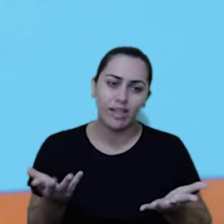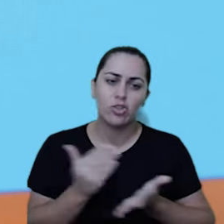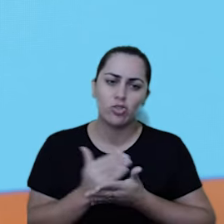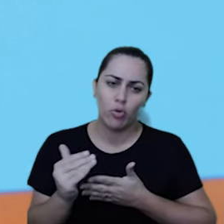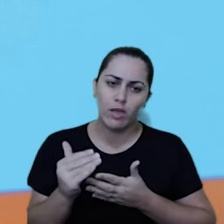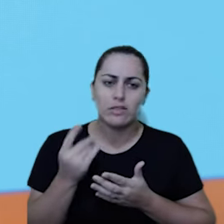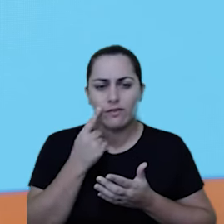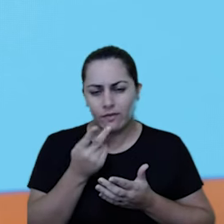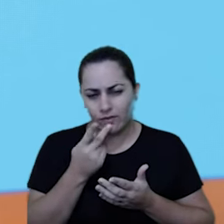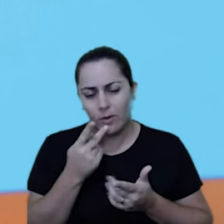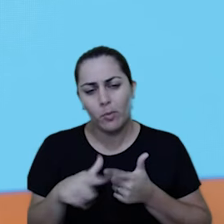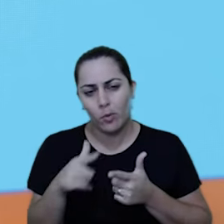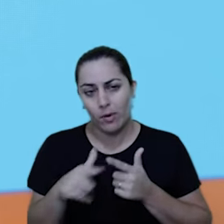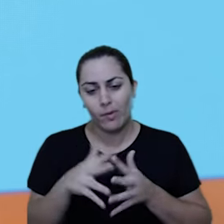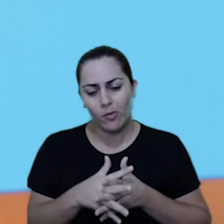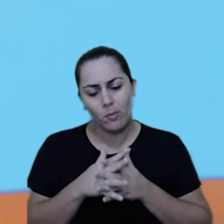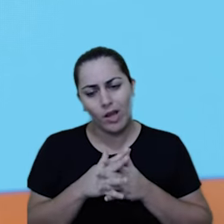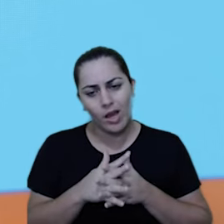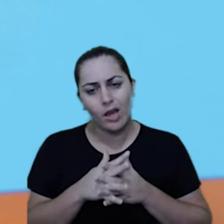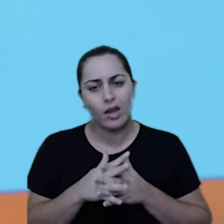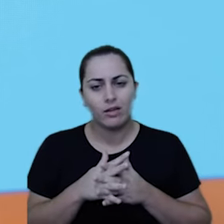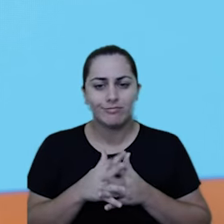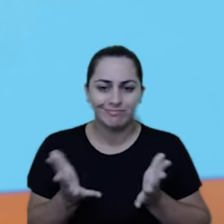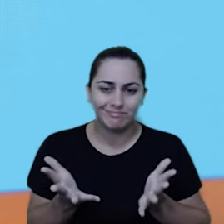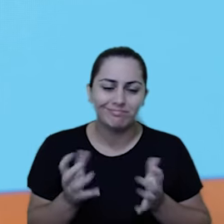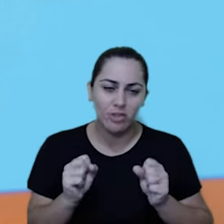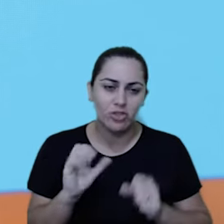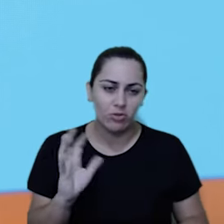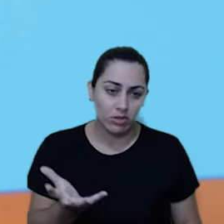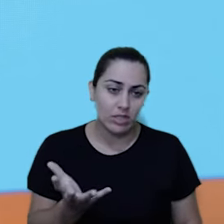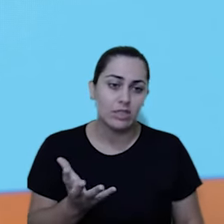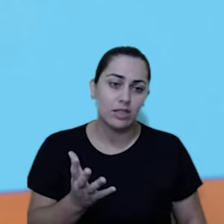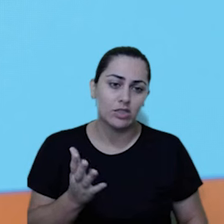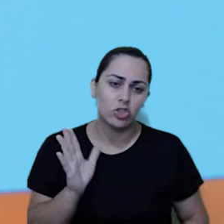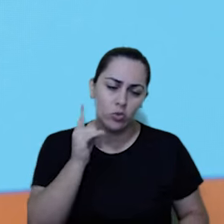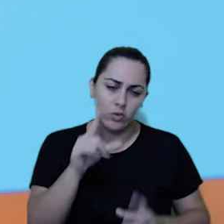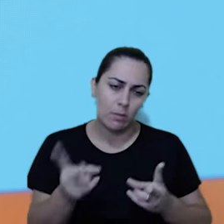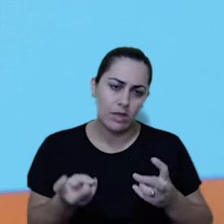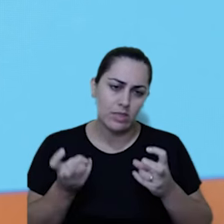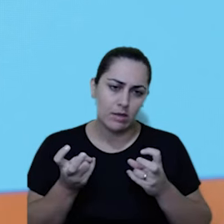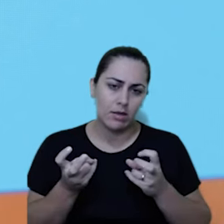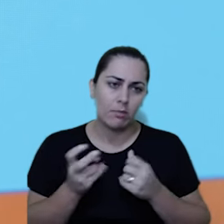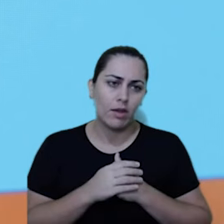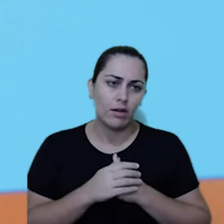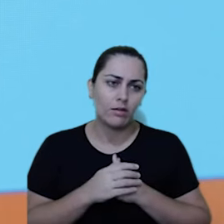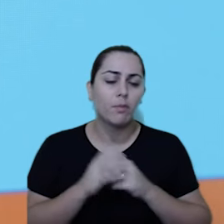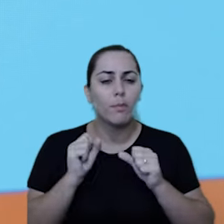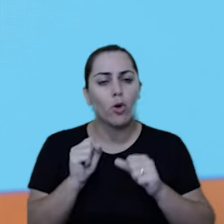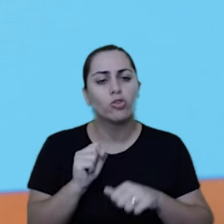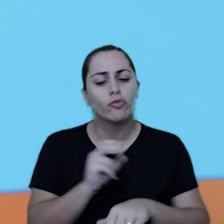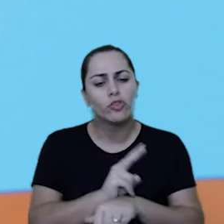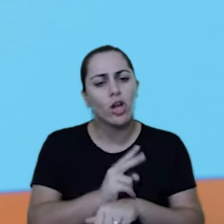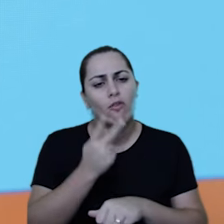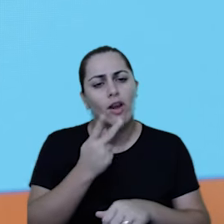começa aqui eu já posso fazer um desenho bem complexo e e não tão complexo até também que já dá para perceber que a fiscalização pode vir